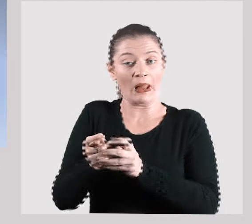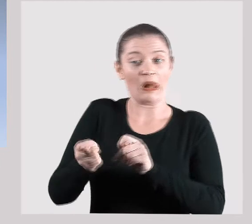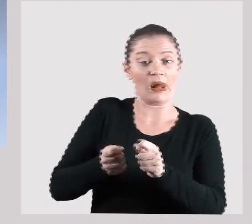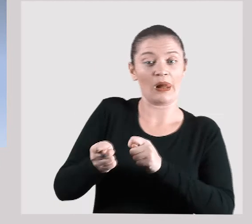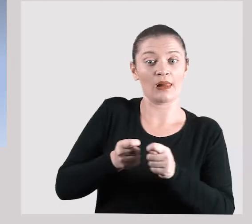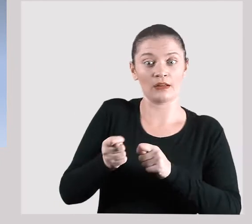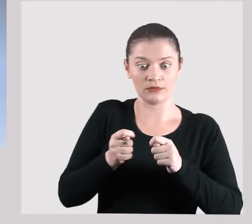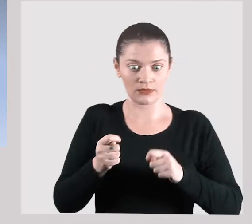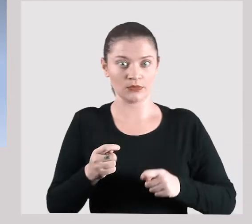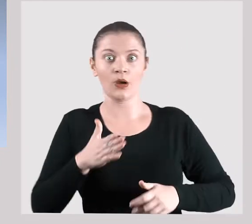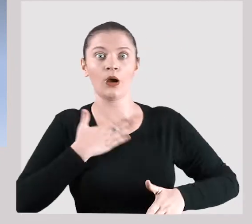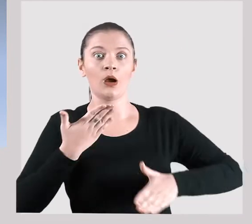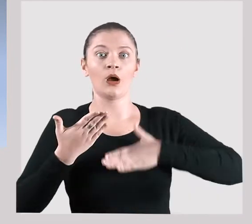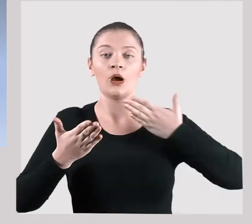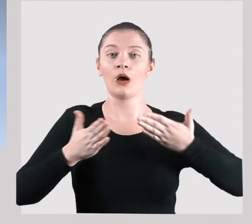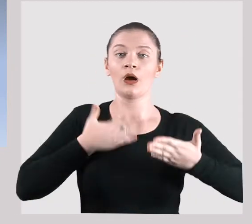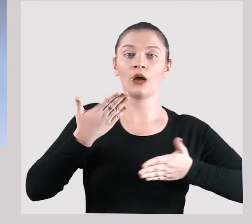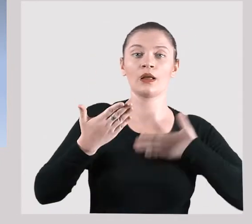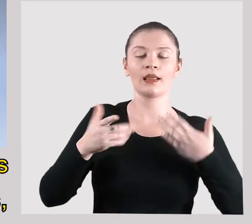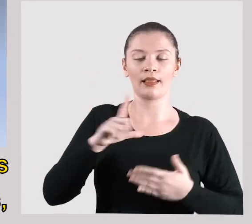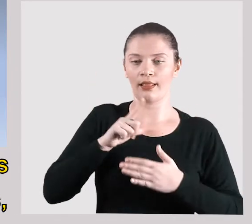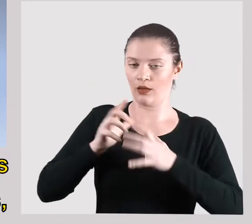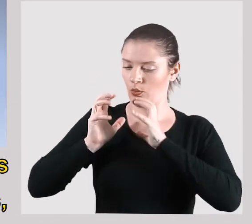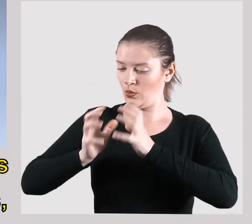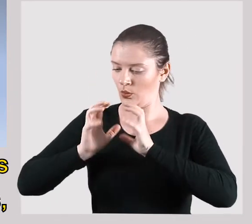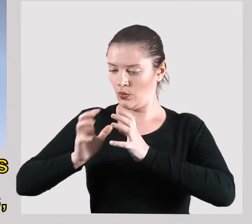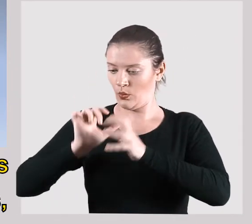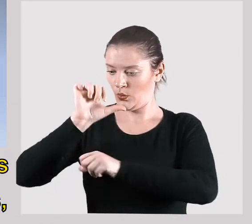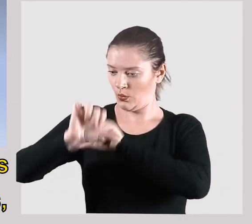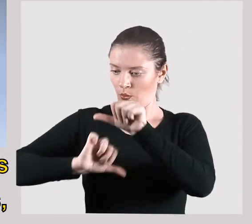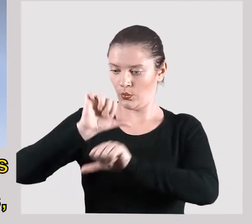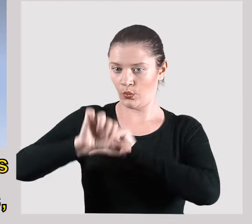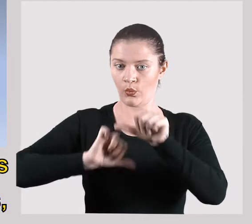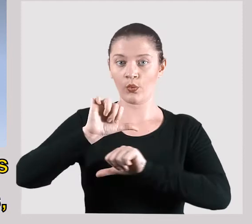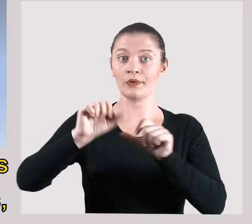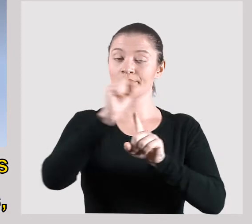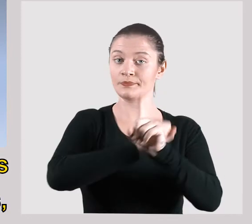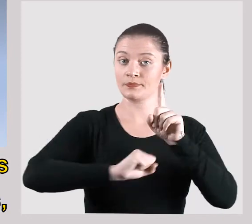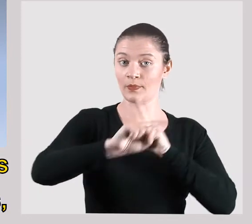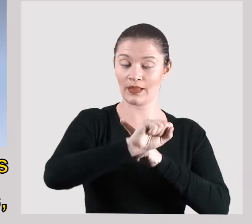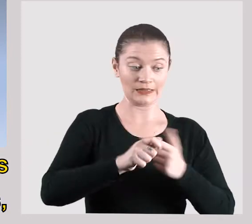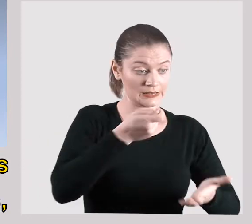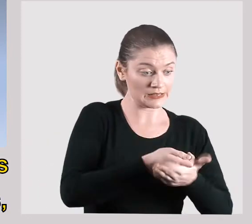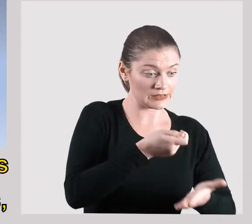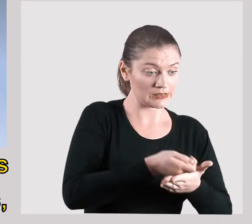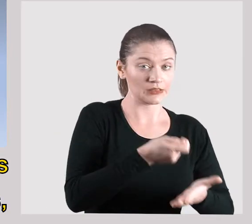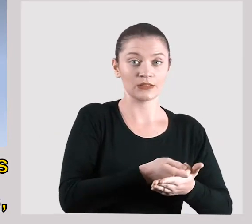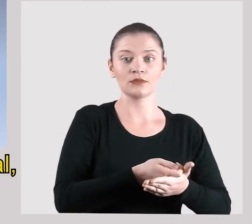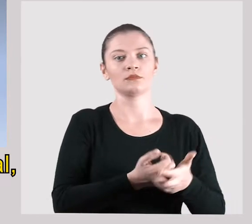ficam assustados, tem as expansões cognitivas, as alterações sociais, vem mais cobranças e